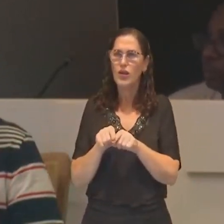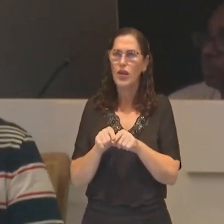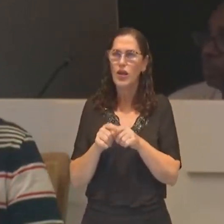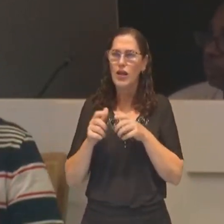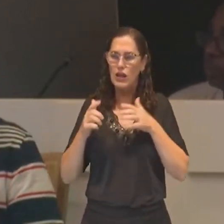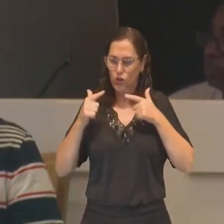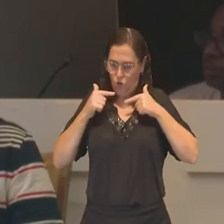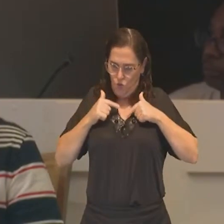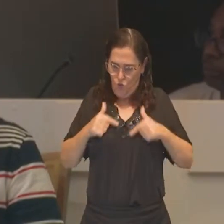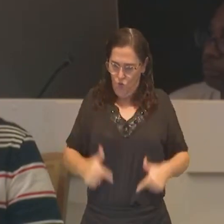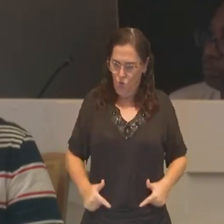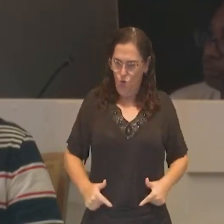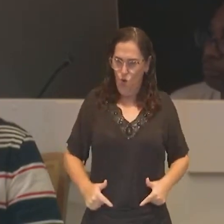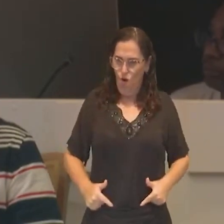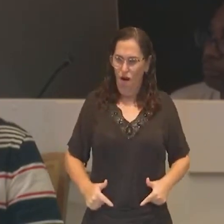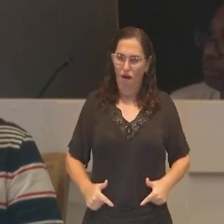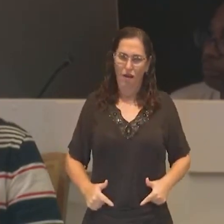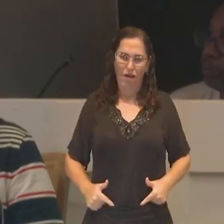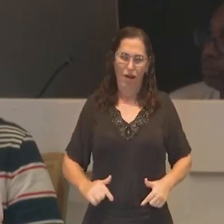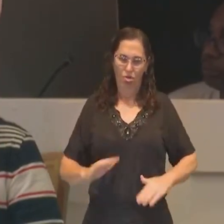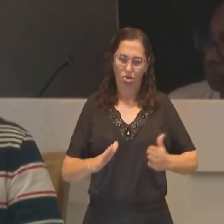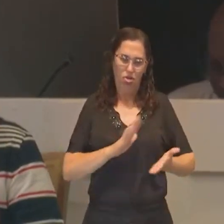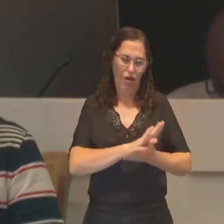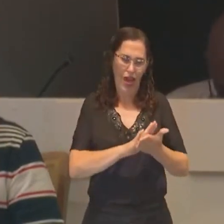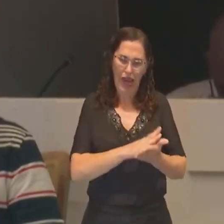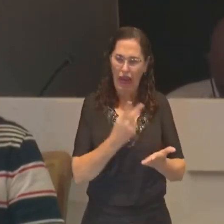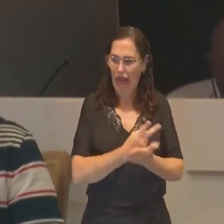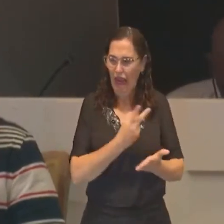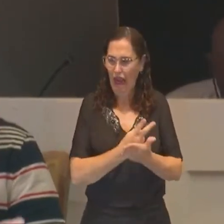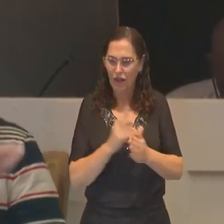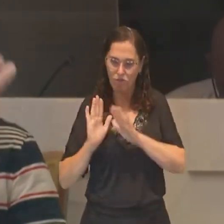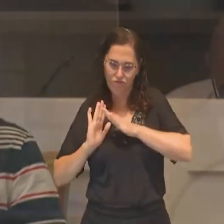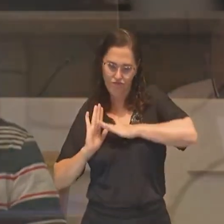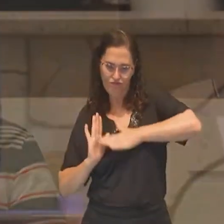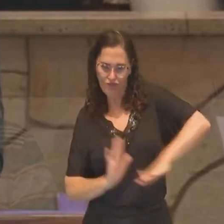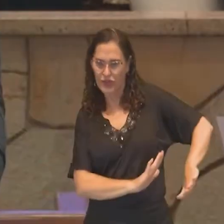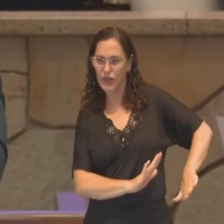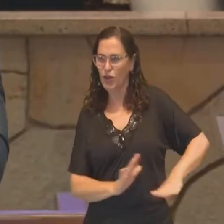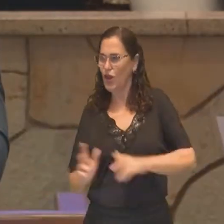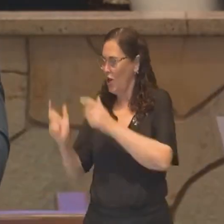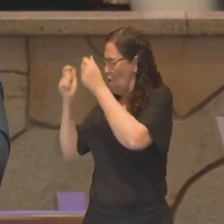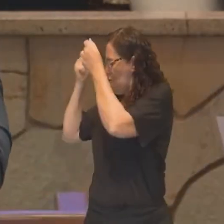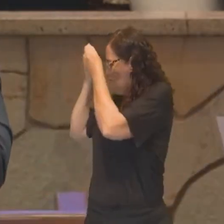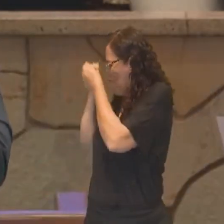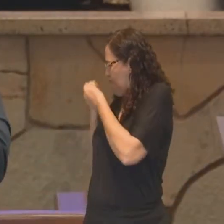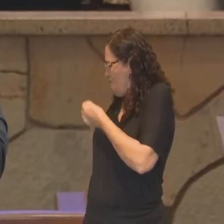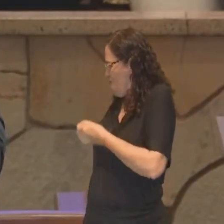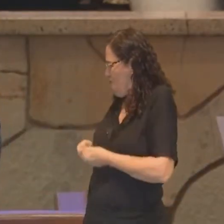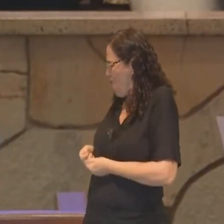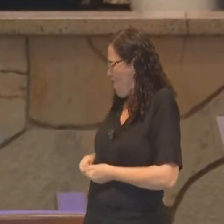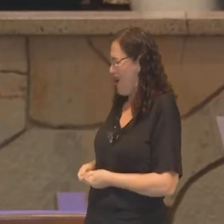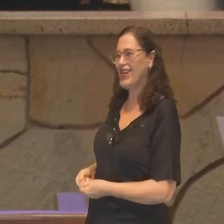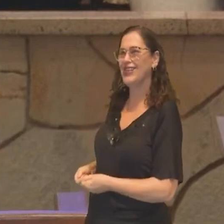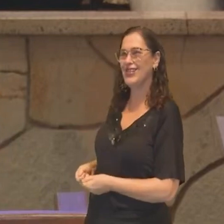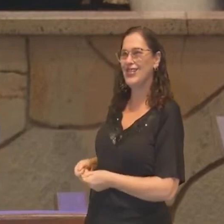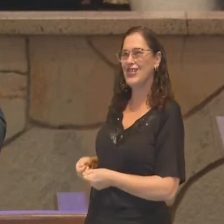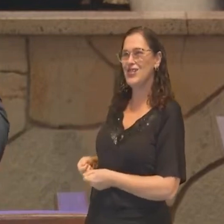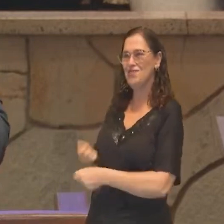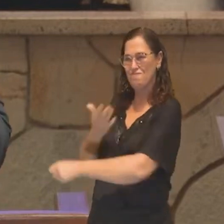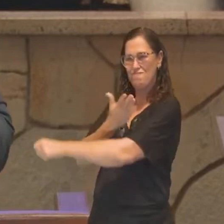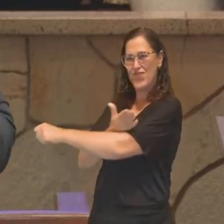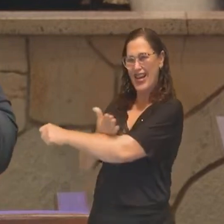despir daquilo que não convém, daquilo que não edifica, daquilo que não é louvável, e nos revestirmos dessa roupa, dessa vestimenta